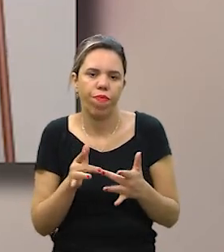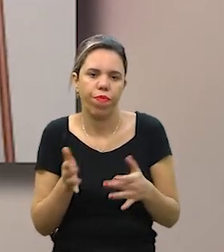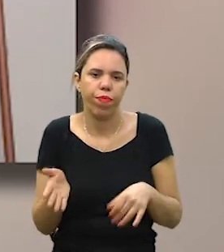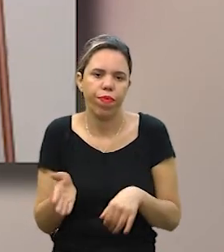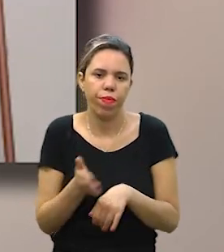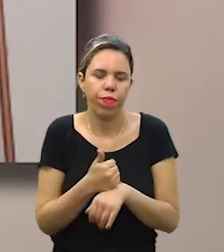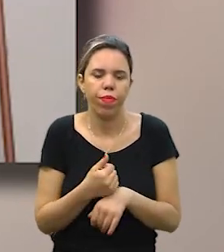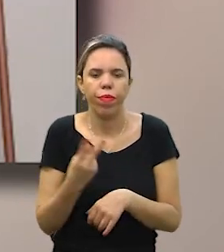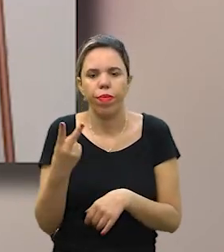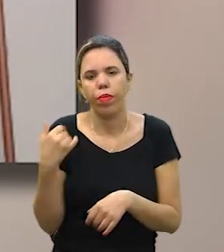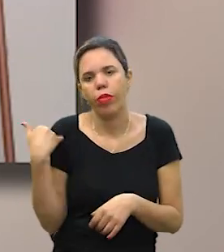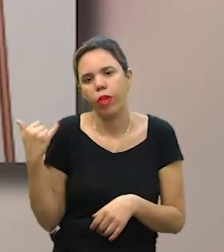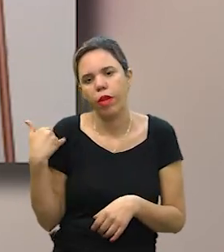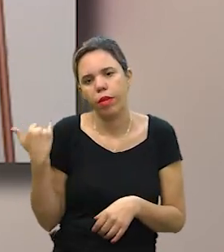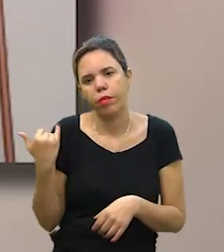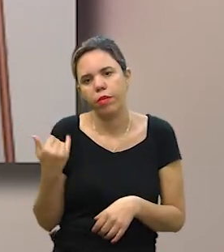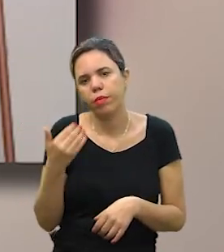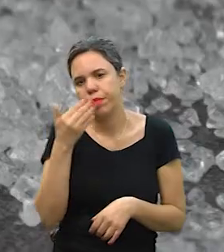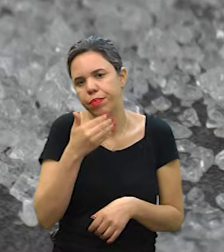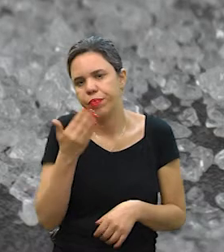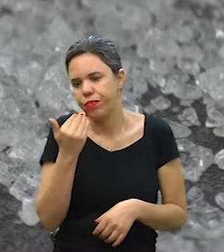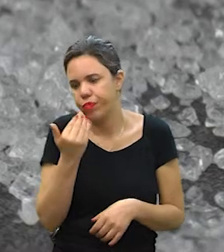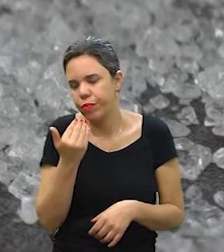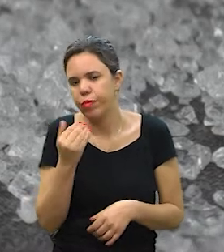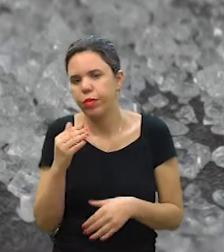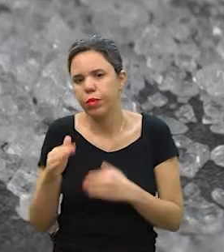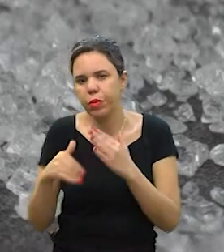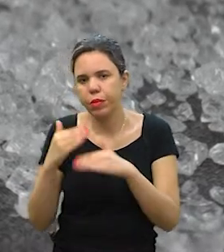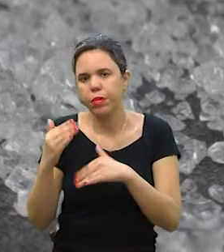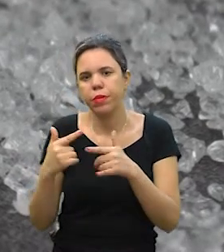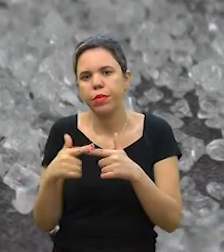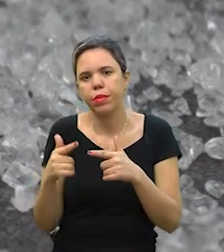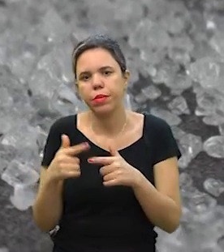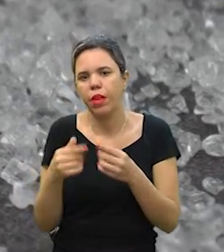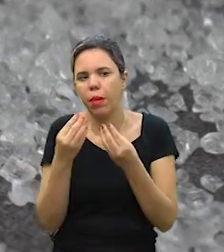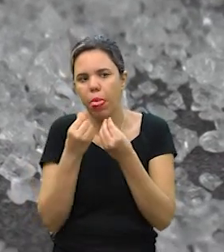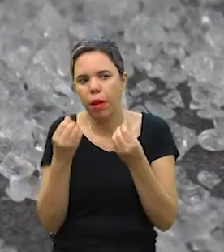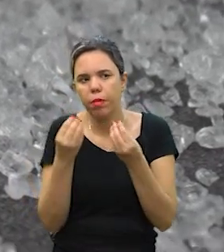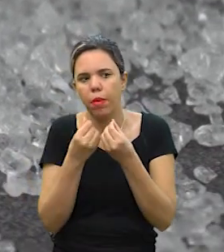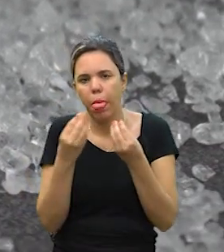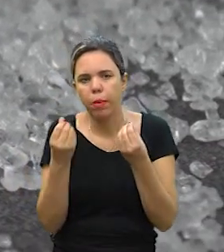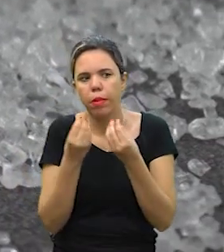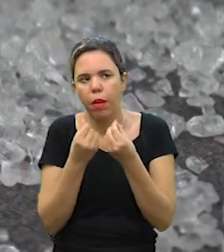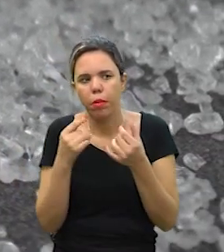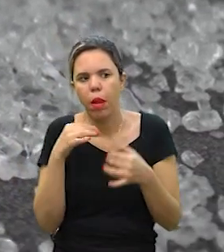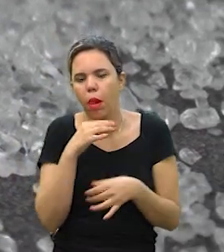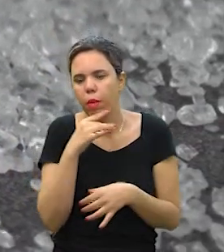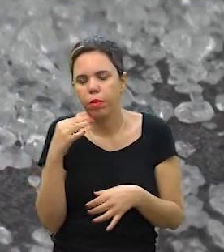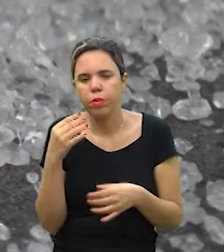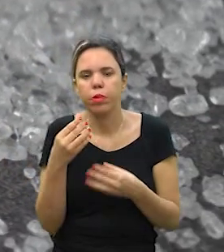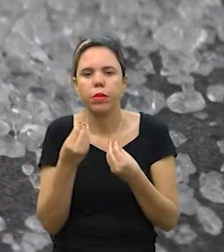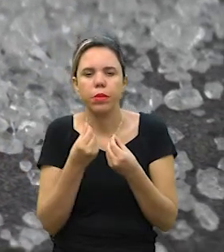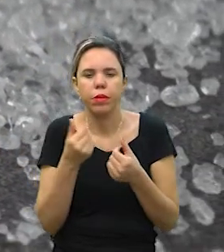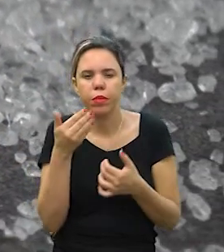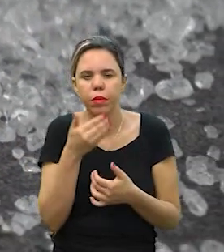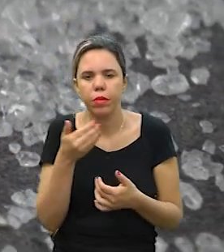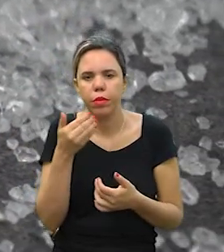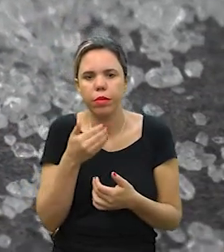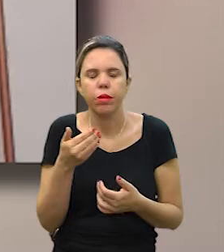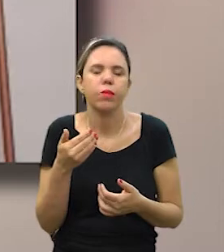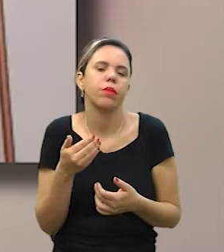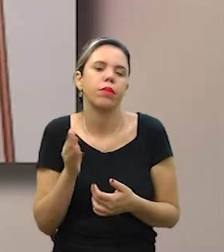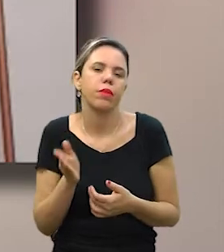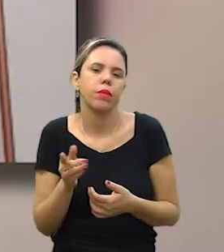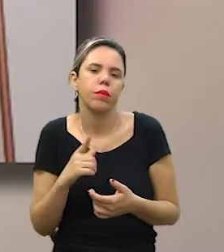contato antes desses 2 anos com açúcar e já vai formando um paladar com gosto mais